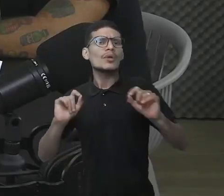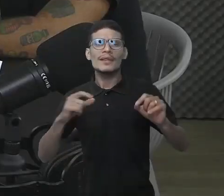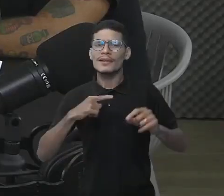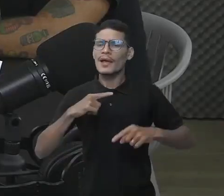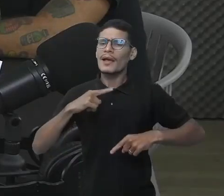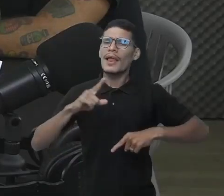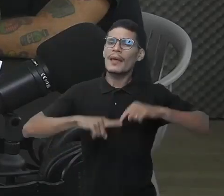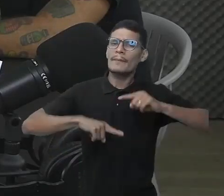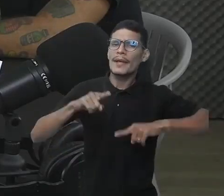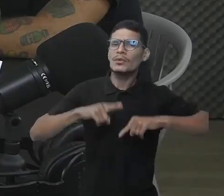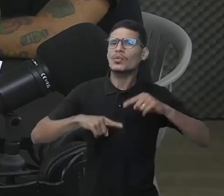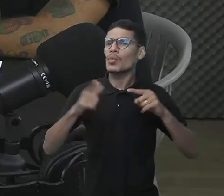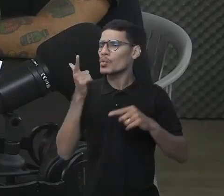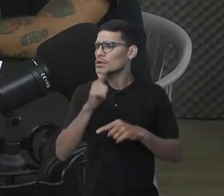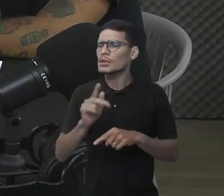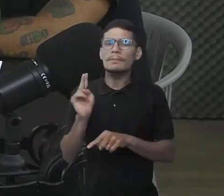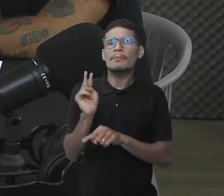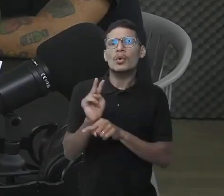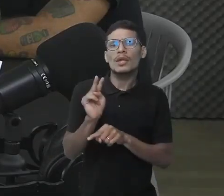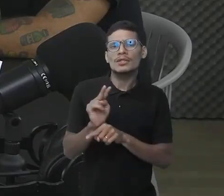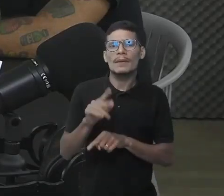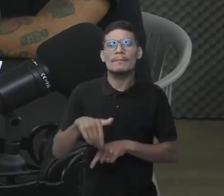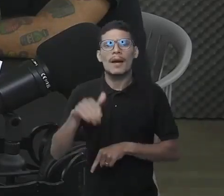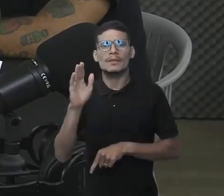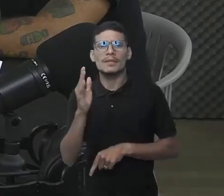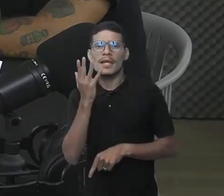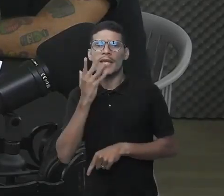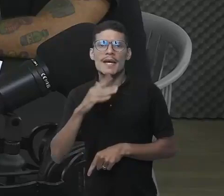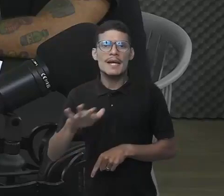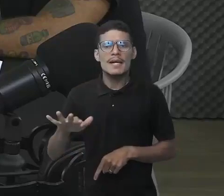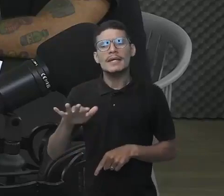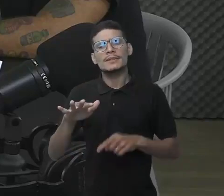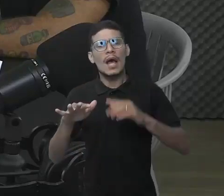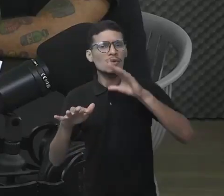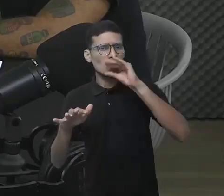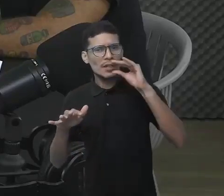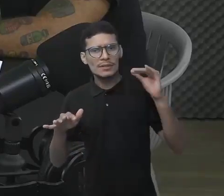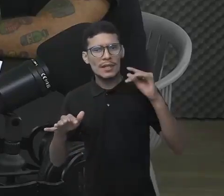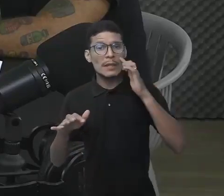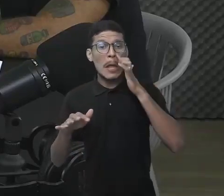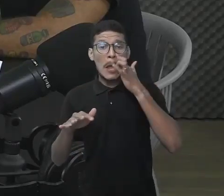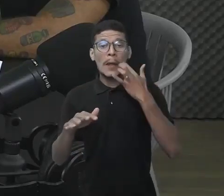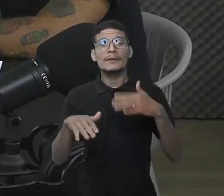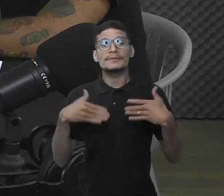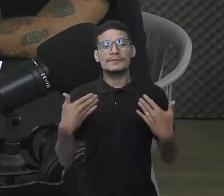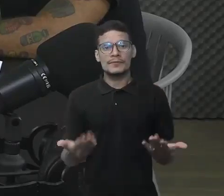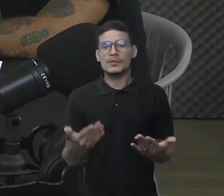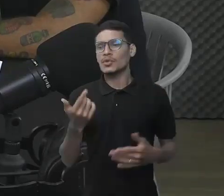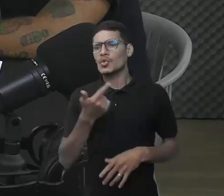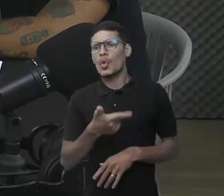mais protetivos, né, para essa criança, para esse adolescente, aliás, e outros que vulnerabilizavam mais,